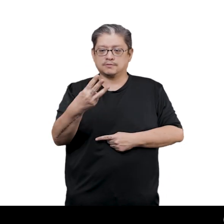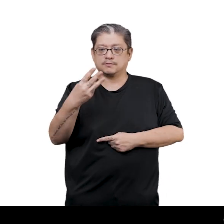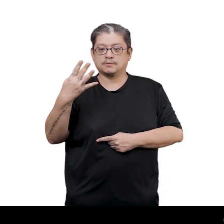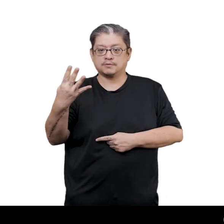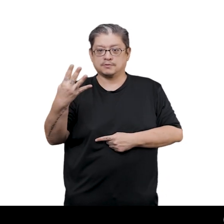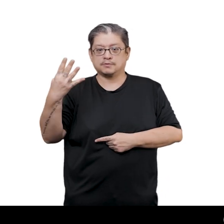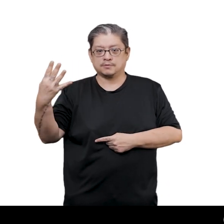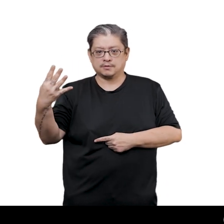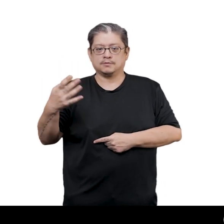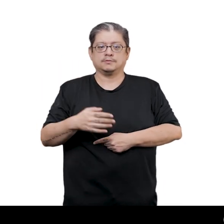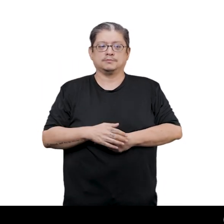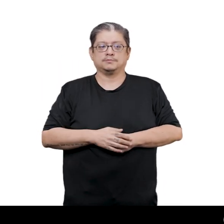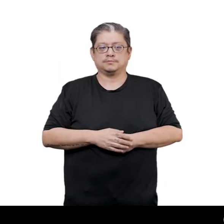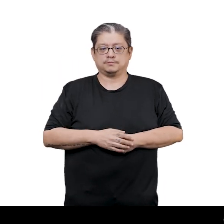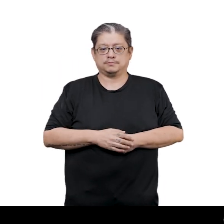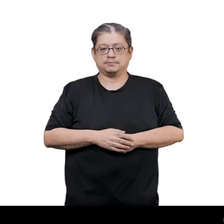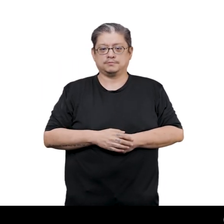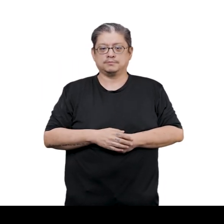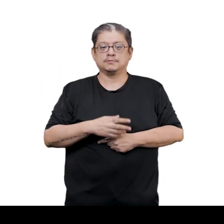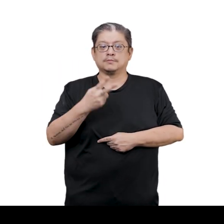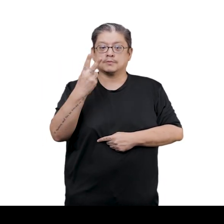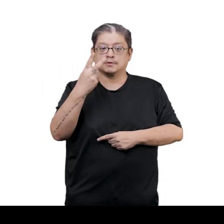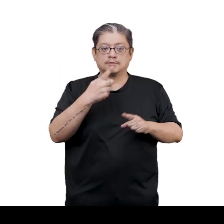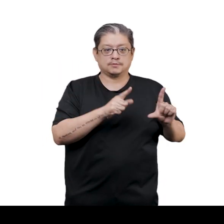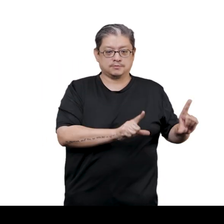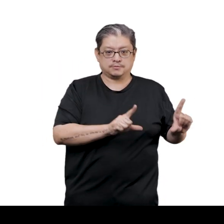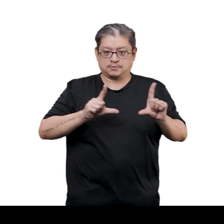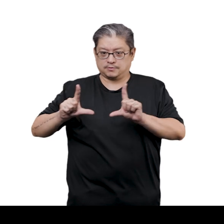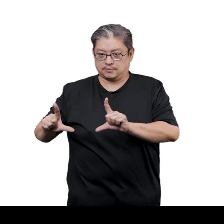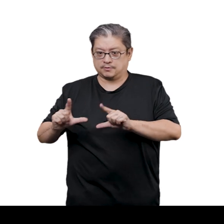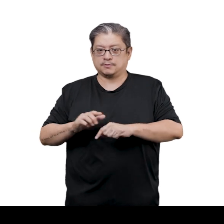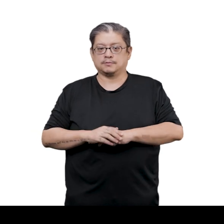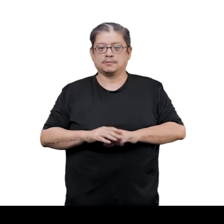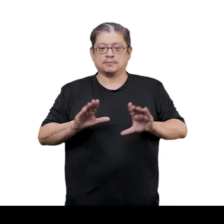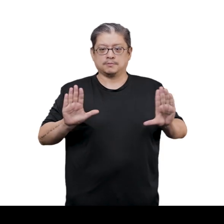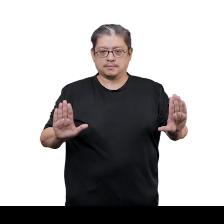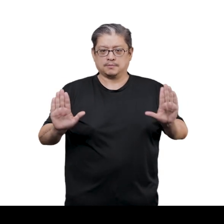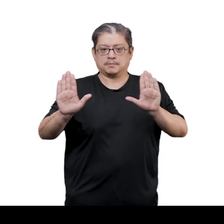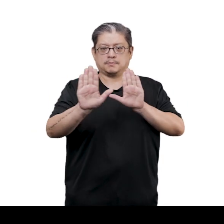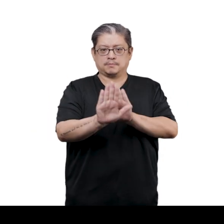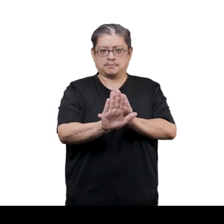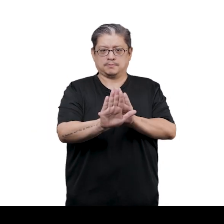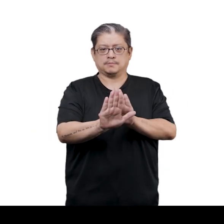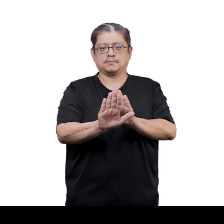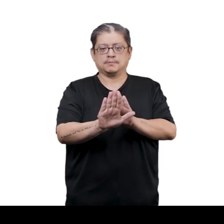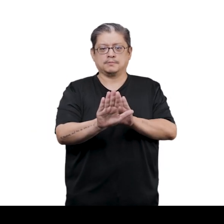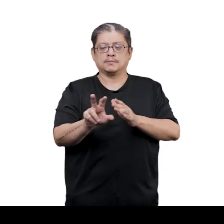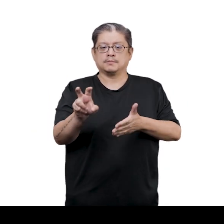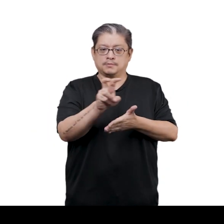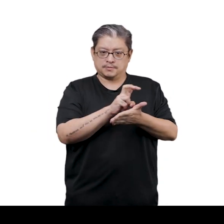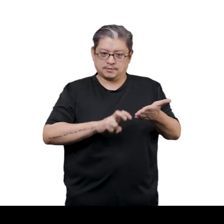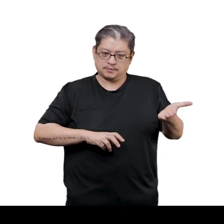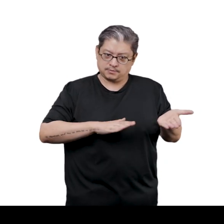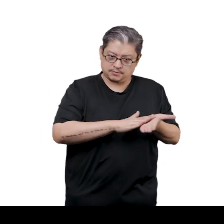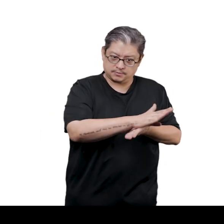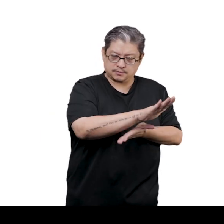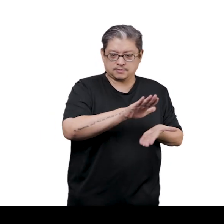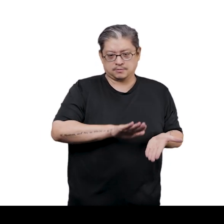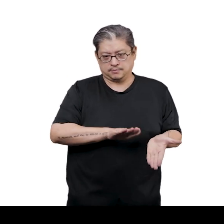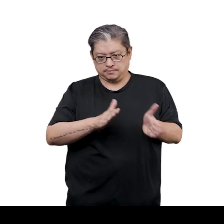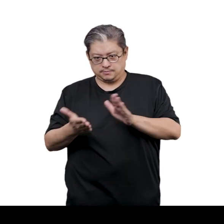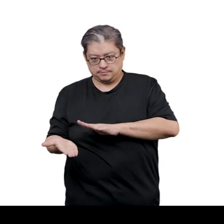por 344 de largura, dividida em duas telas de linho natural justapostas, com impressão